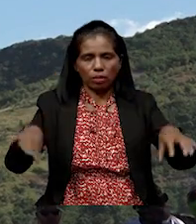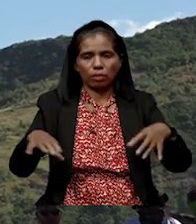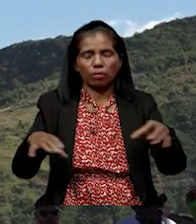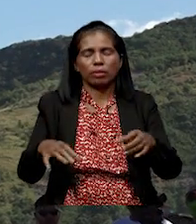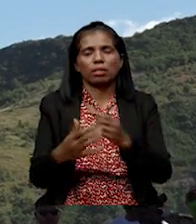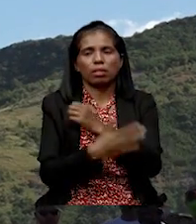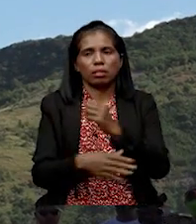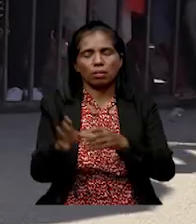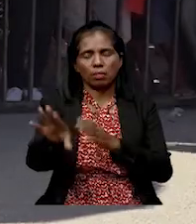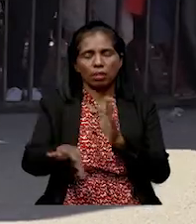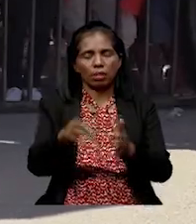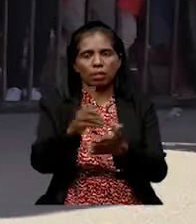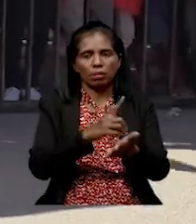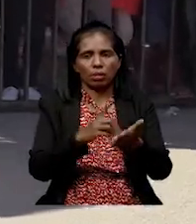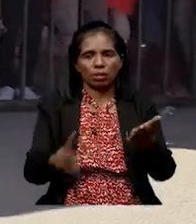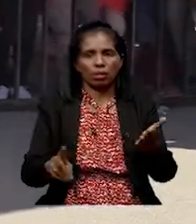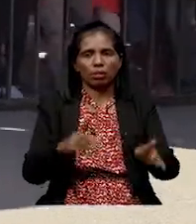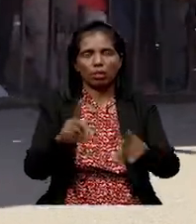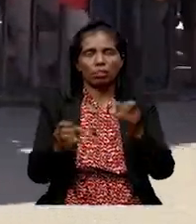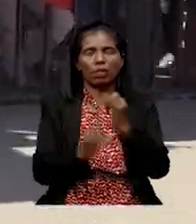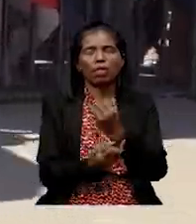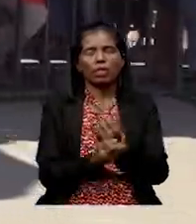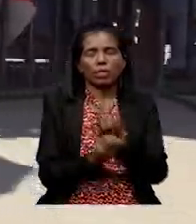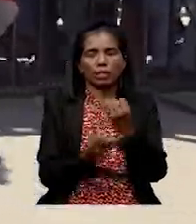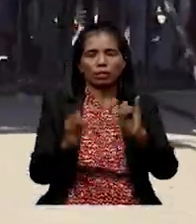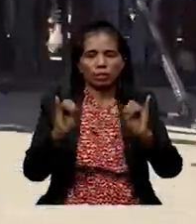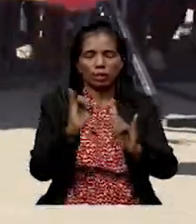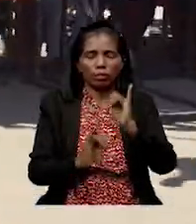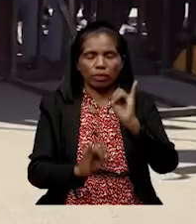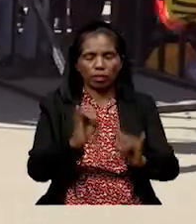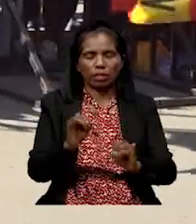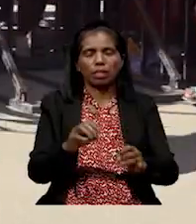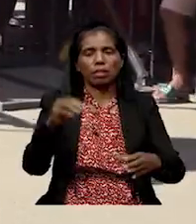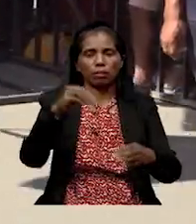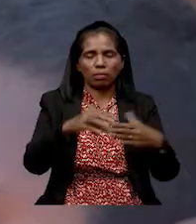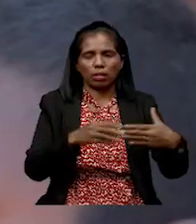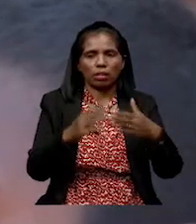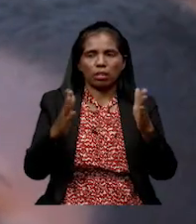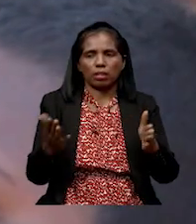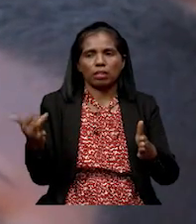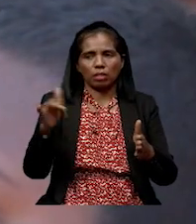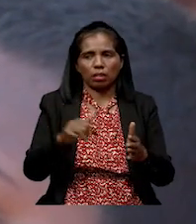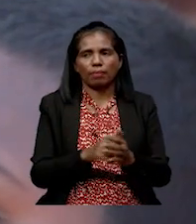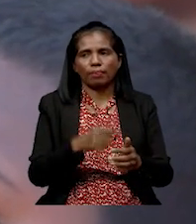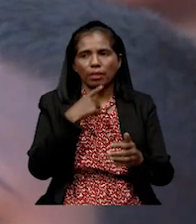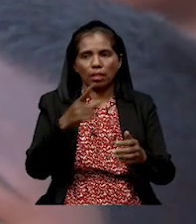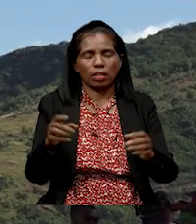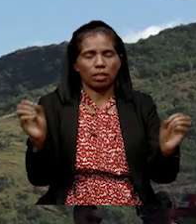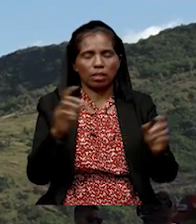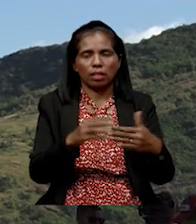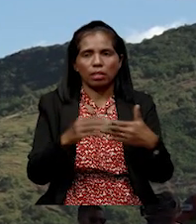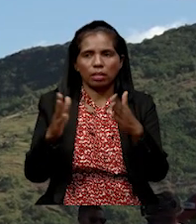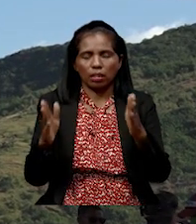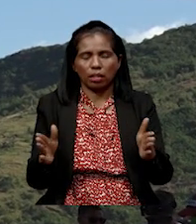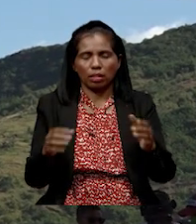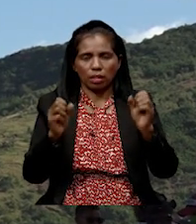hetan diskriminasaun ka trata husi eme individu ka grupu, inklimos lideran sebalung. Sefu governo ne hateten, la merese lideran